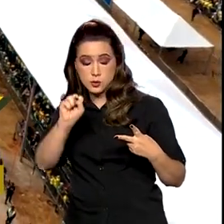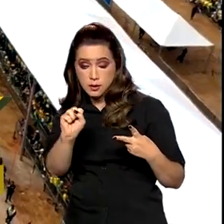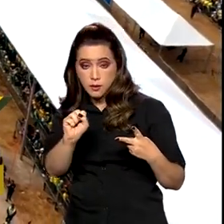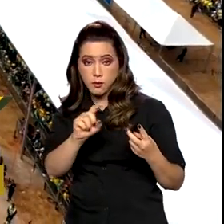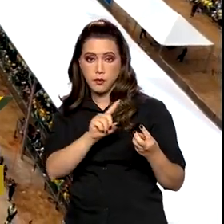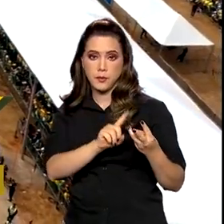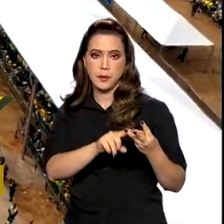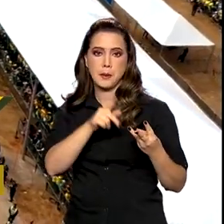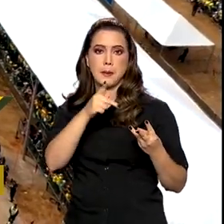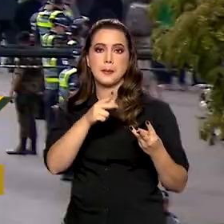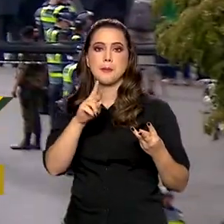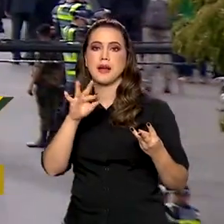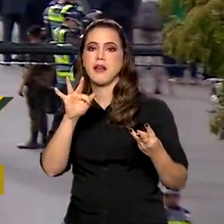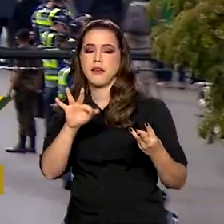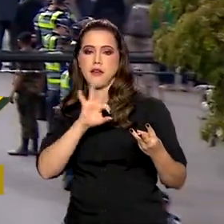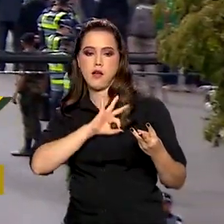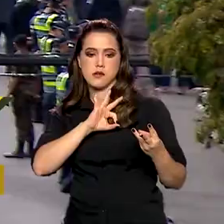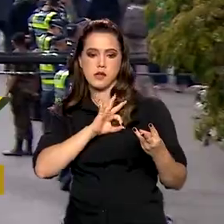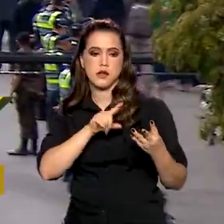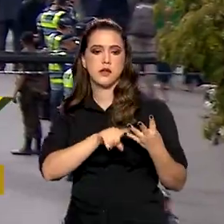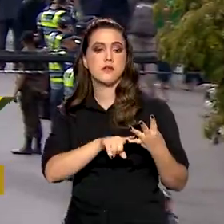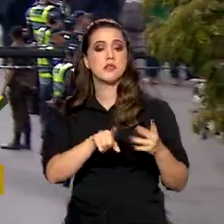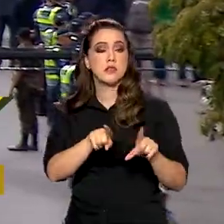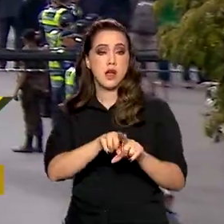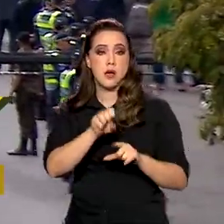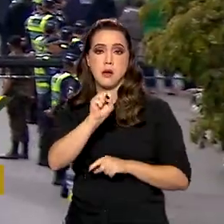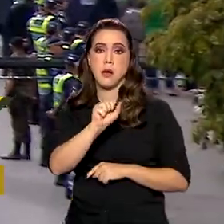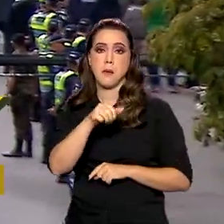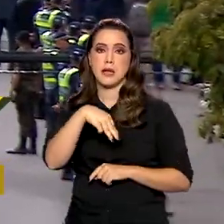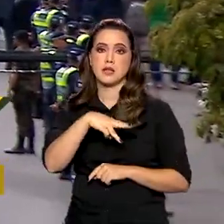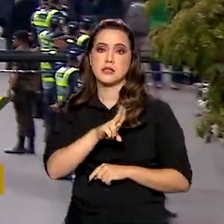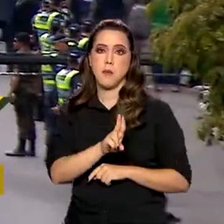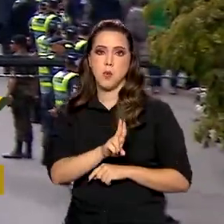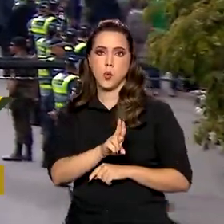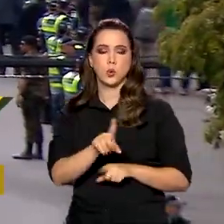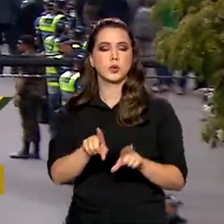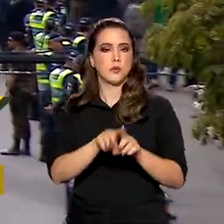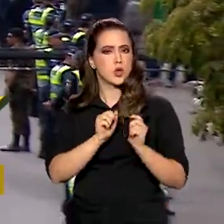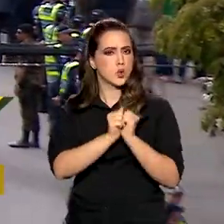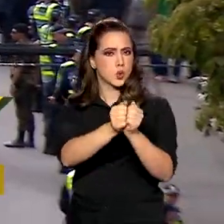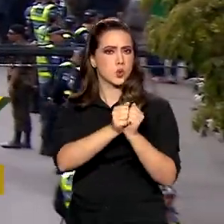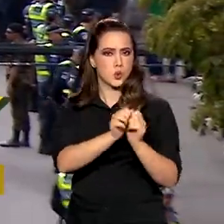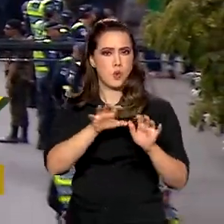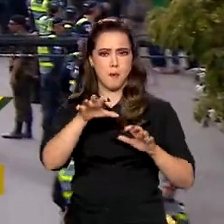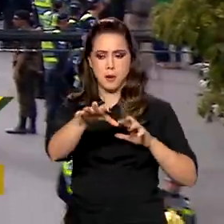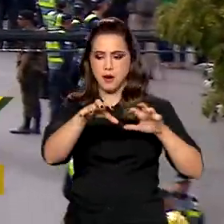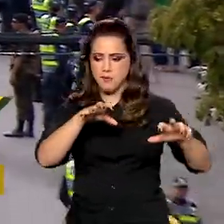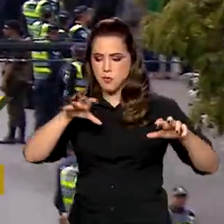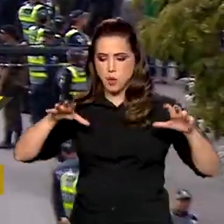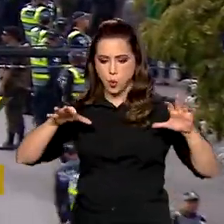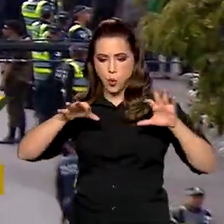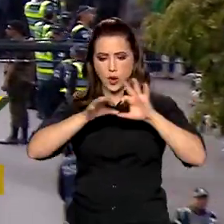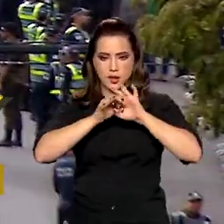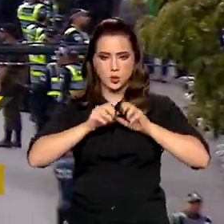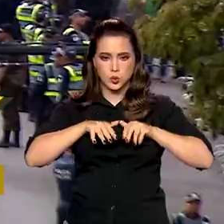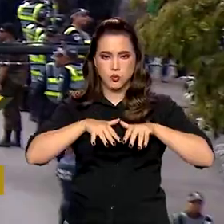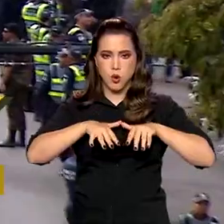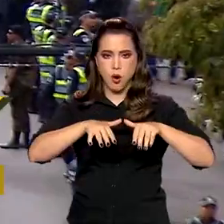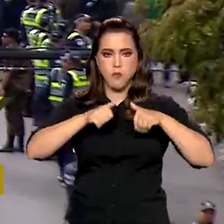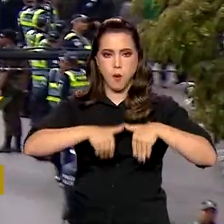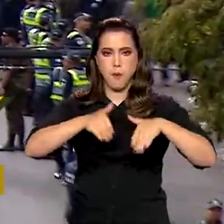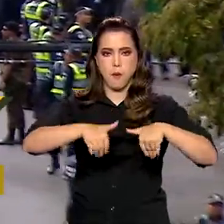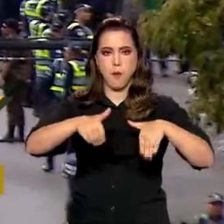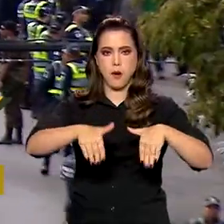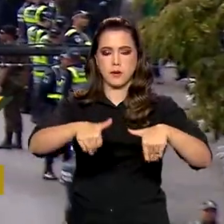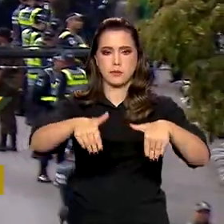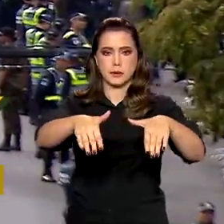da PRF, até do SAMU, né, com a participação até de batedores ali do SAMU. Então, mostrando aí toda a integração entre as Forças